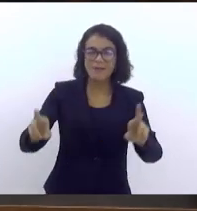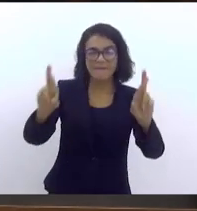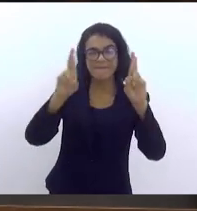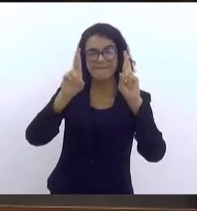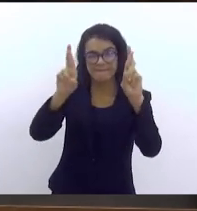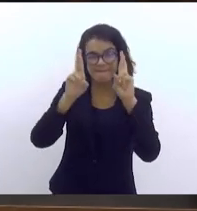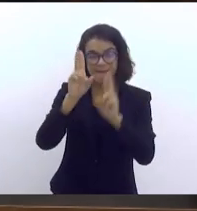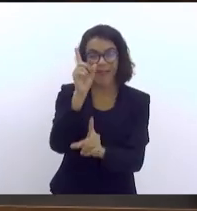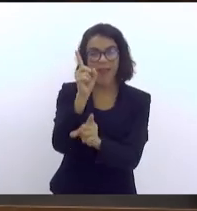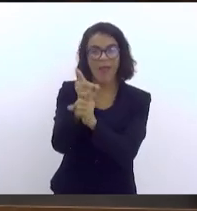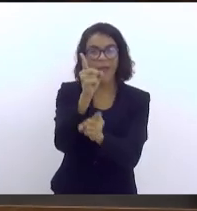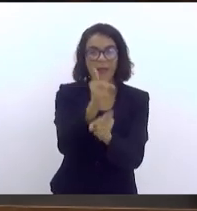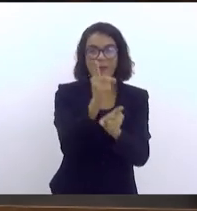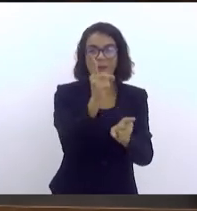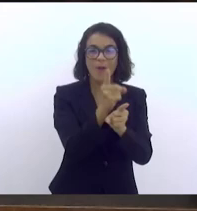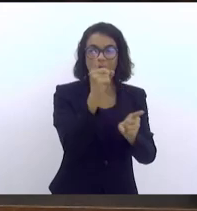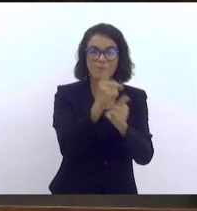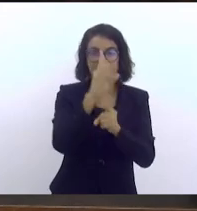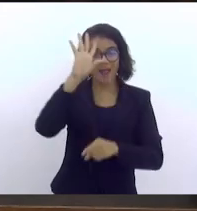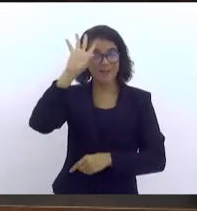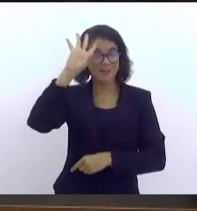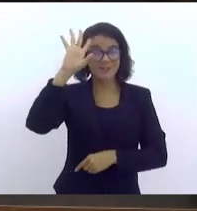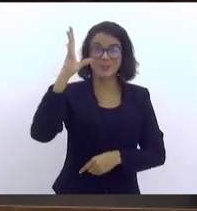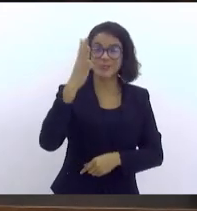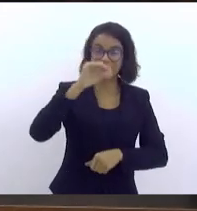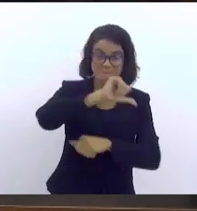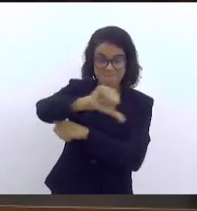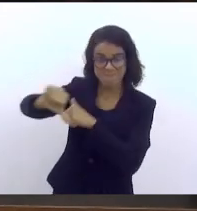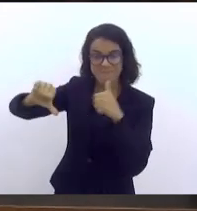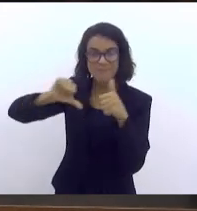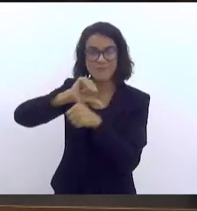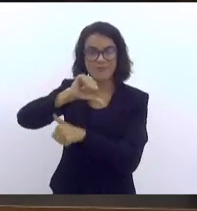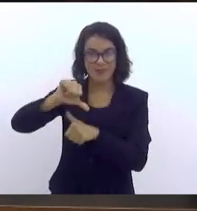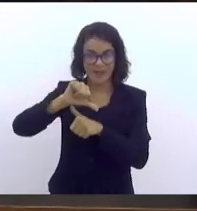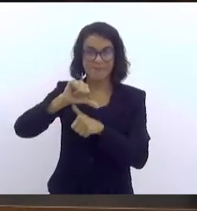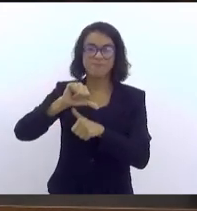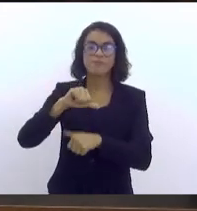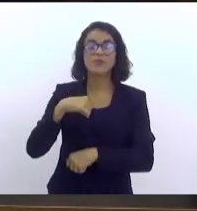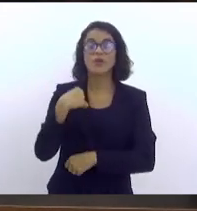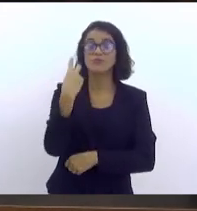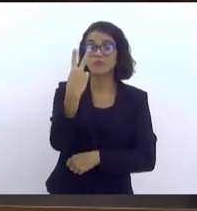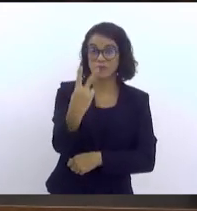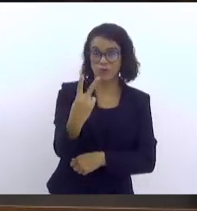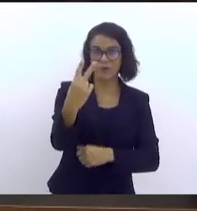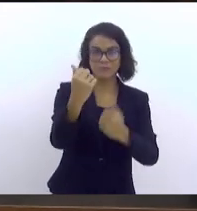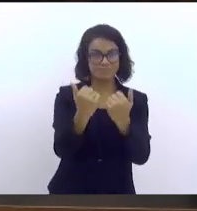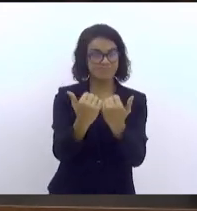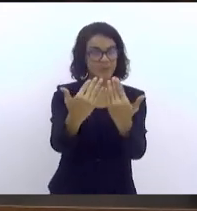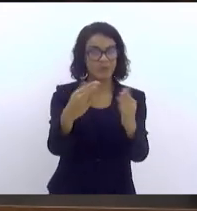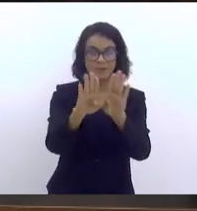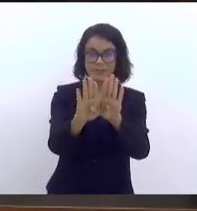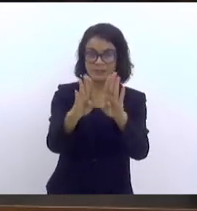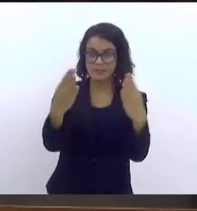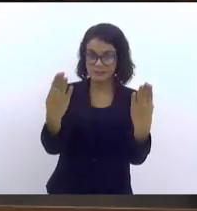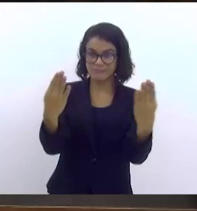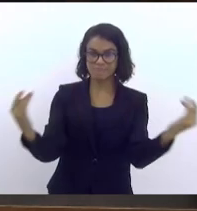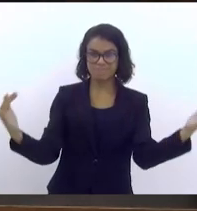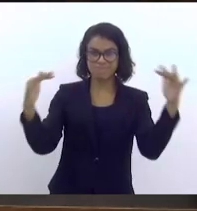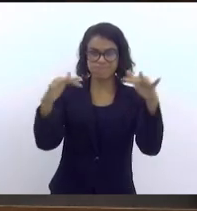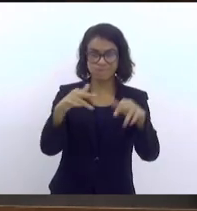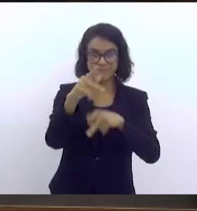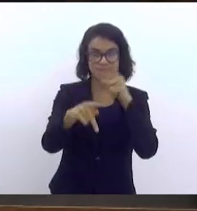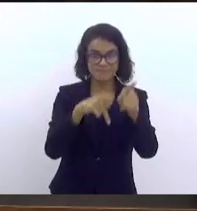buscar caminhos para modificar esse cenário realizamos duas audiências públicas onde